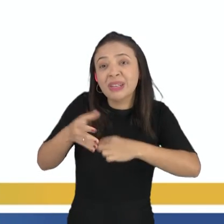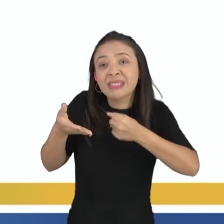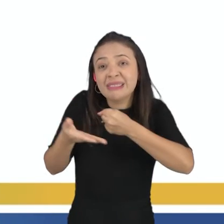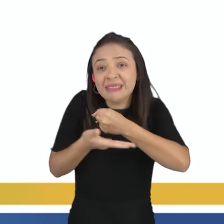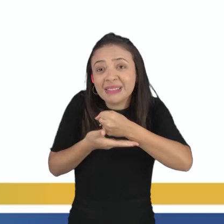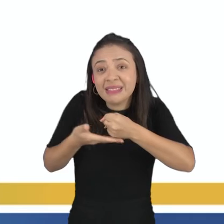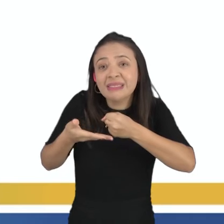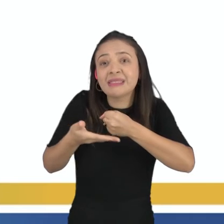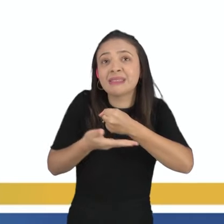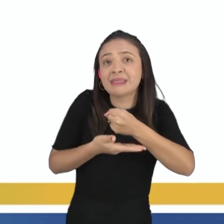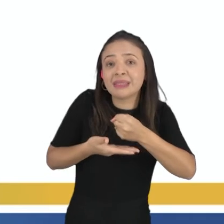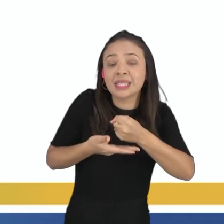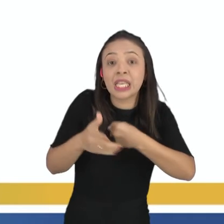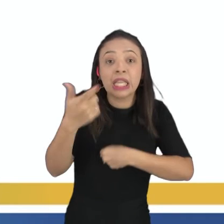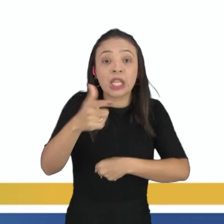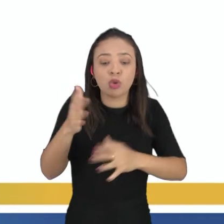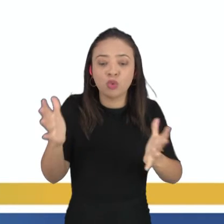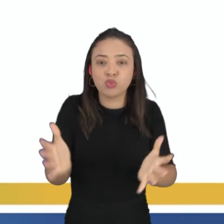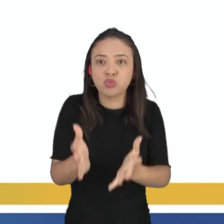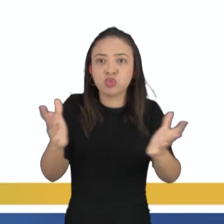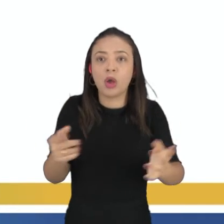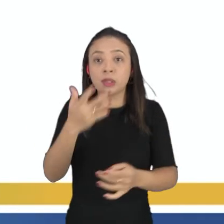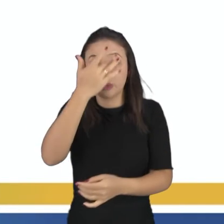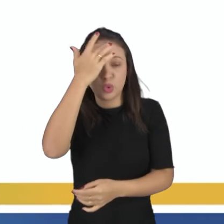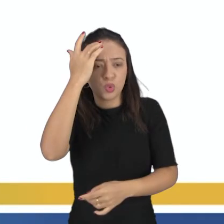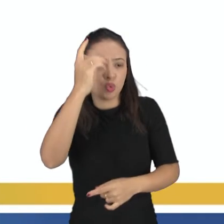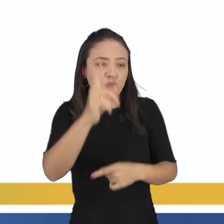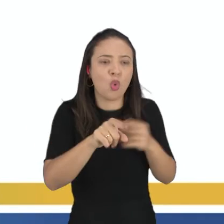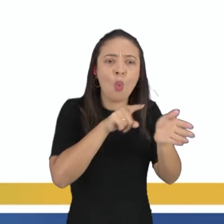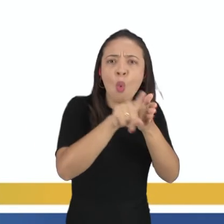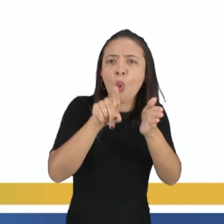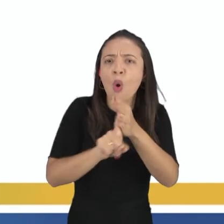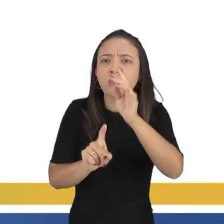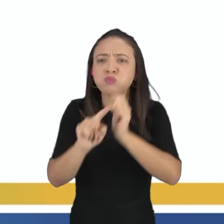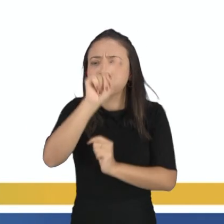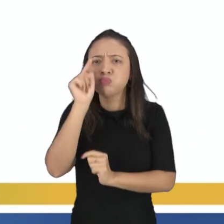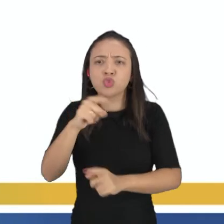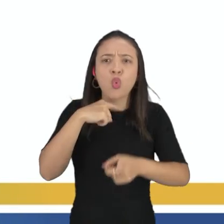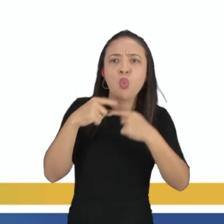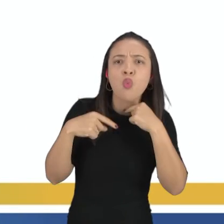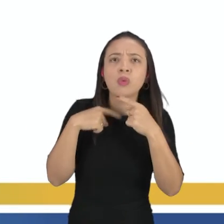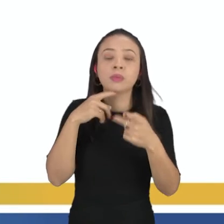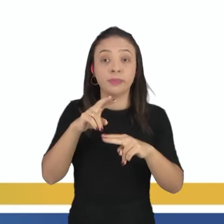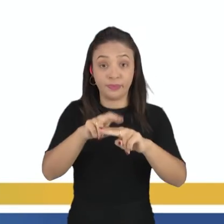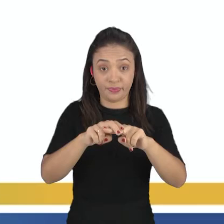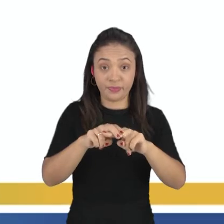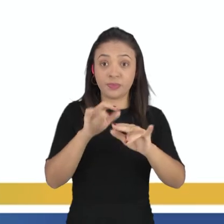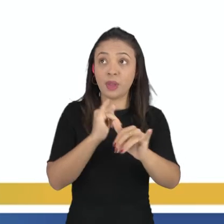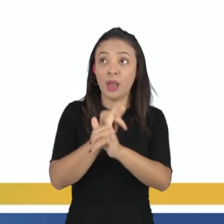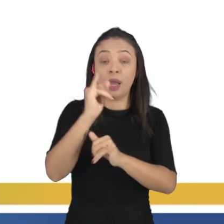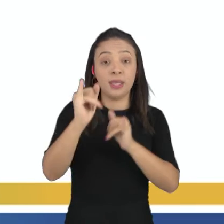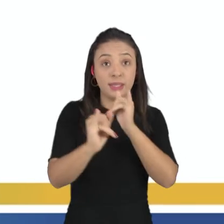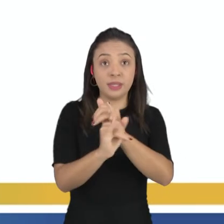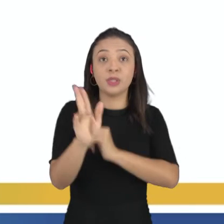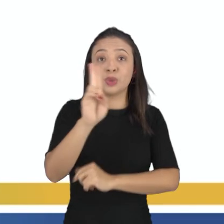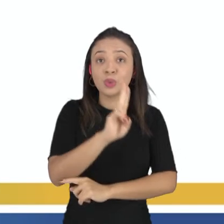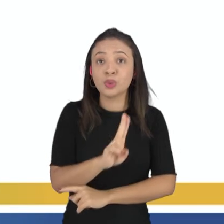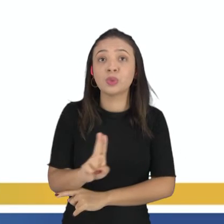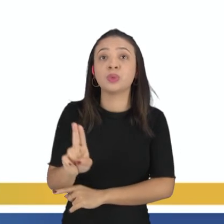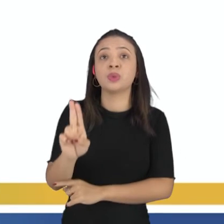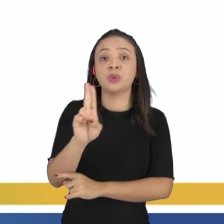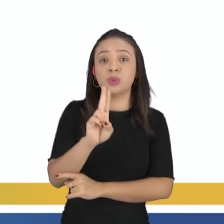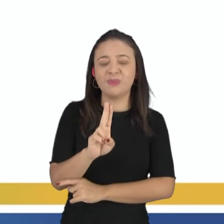qual não há estímulo ao questionamento. Sob esse âmbito, a internet usufrui